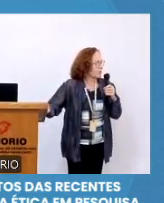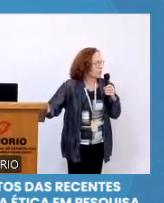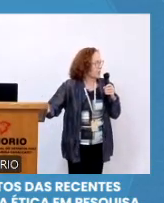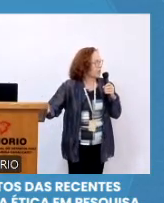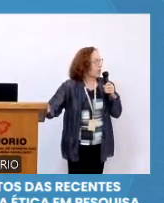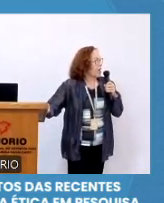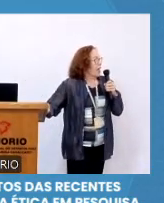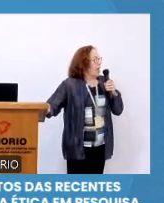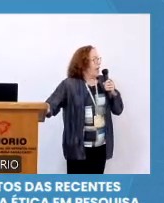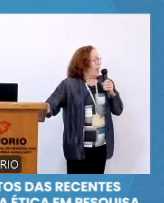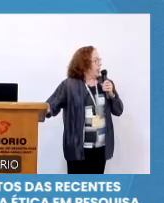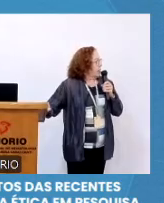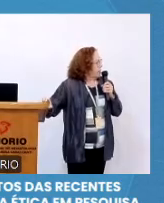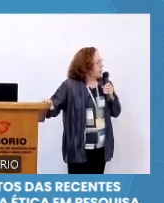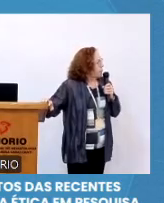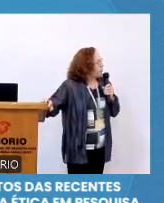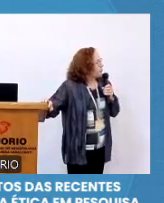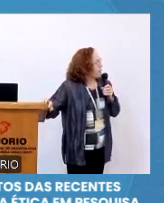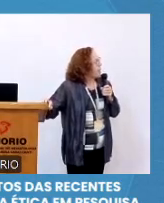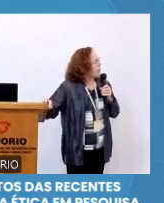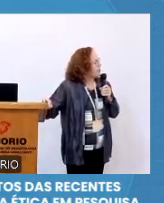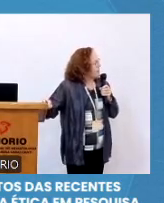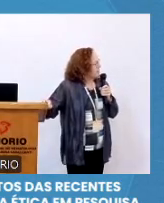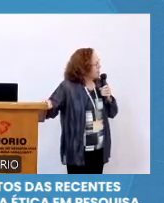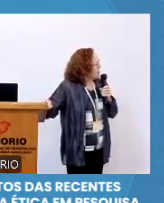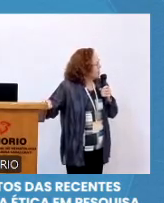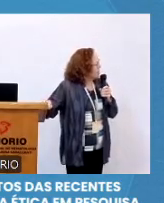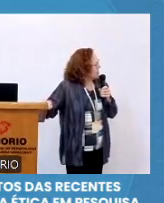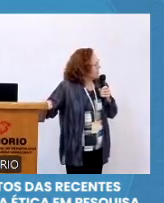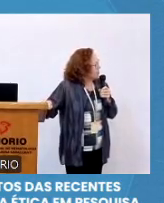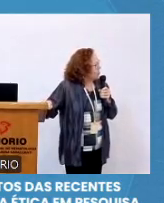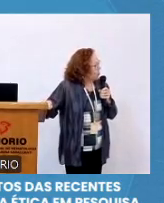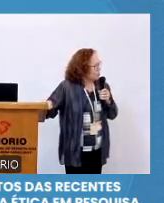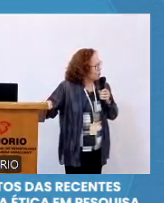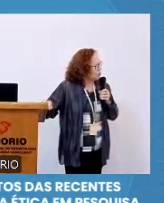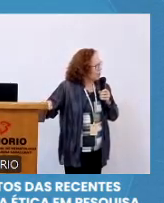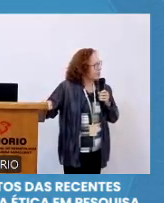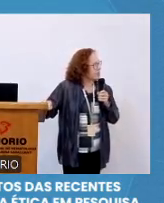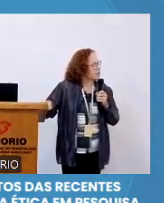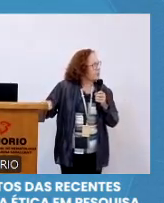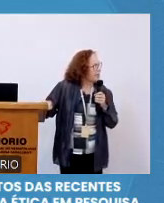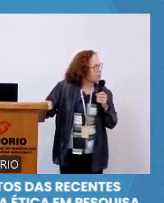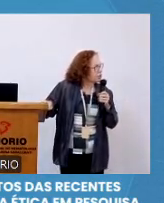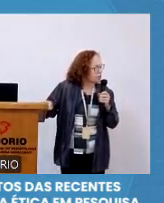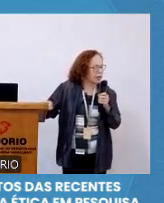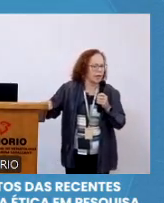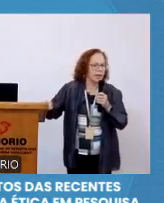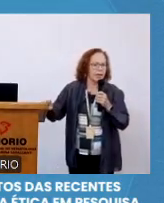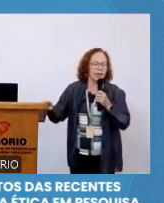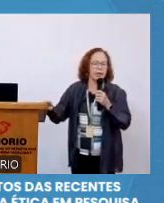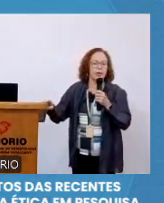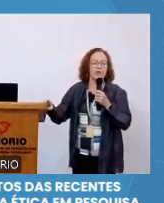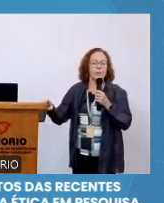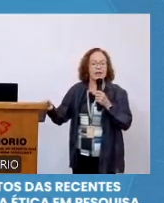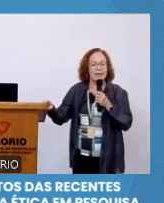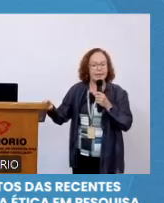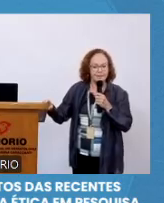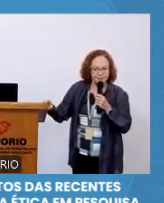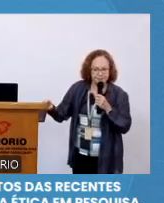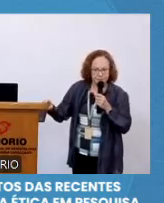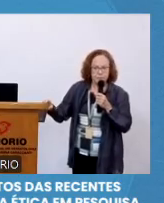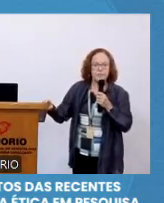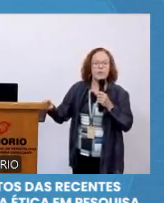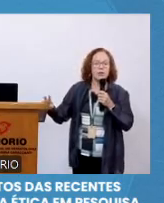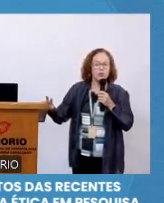dentro do Ministério. Então, ela fez essa apresentação muito recentemente no